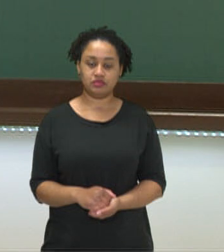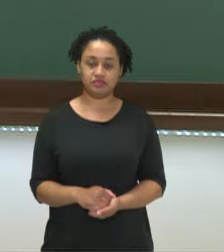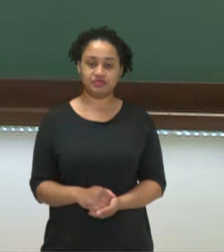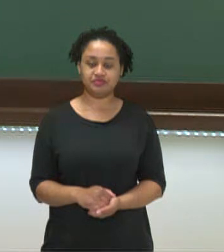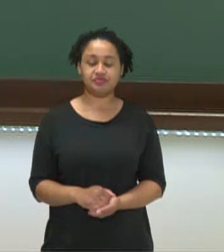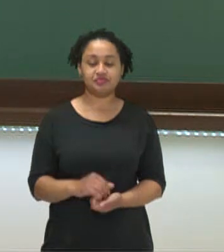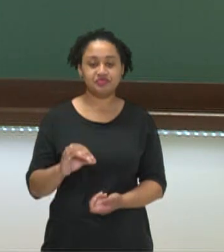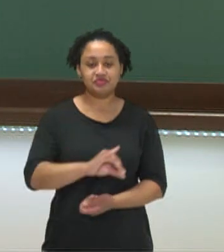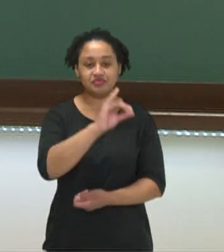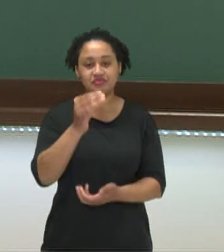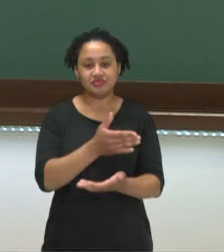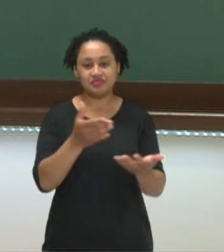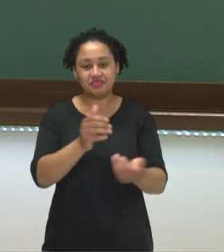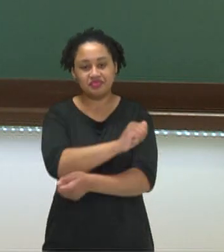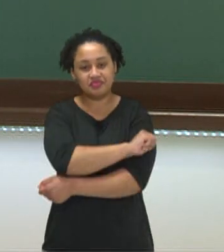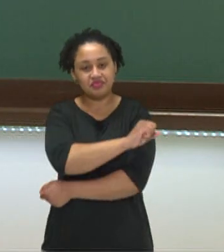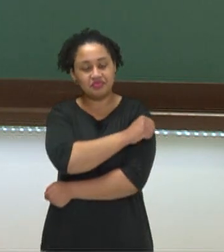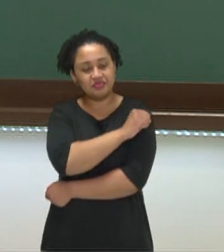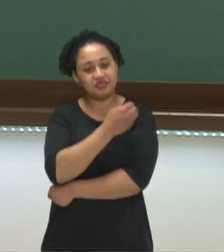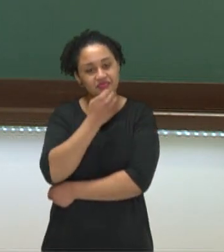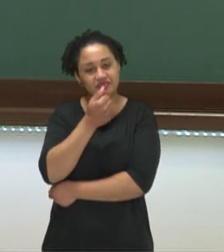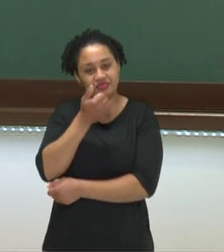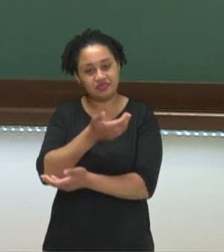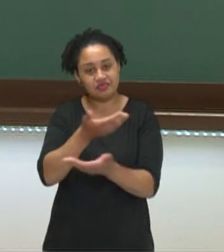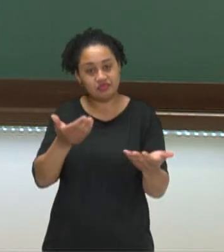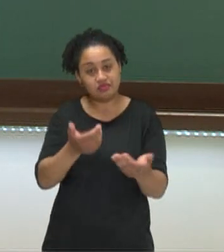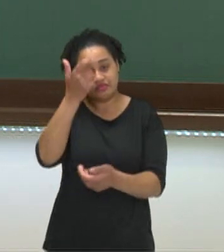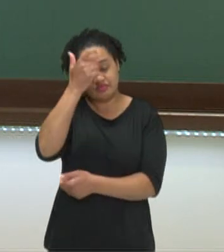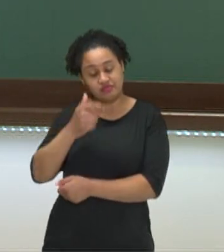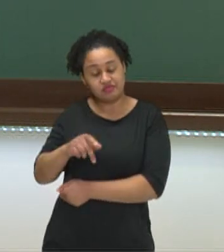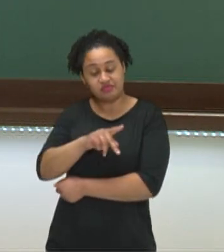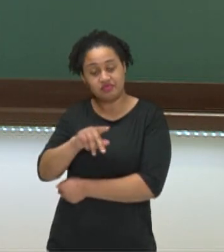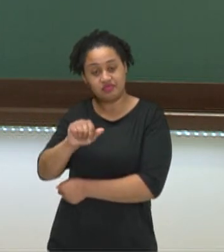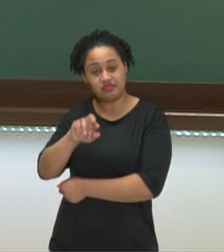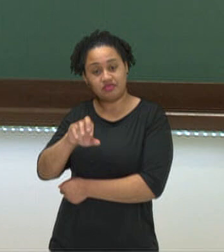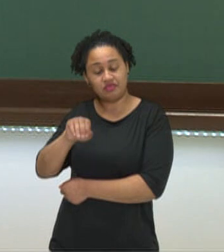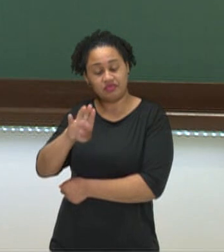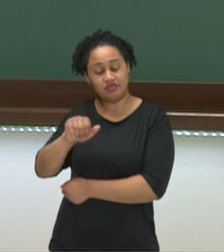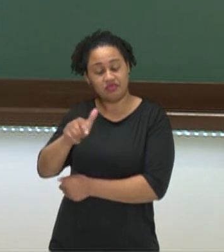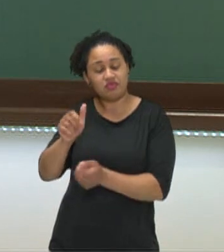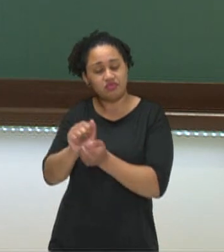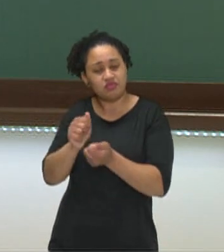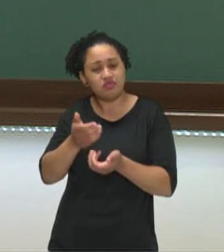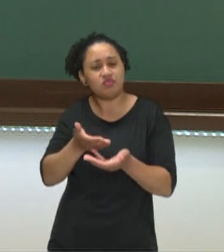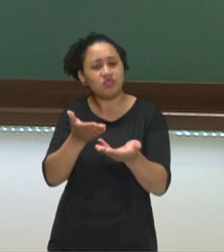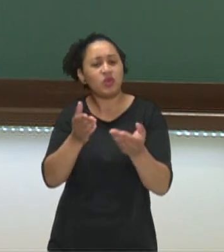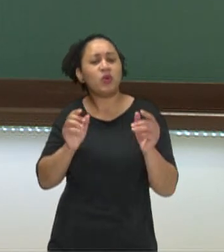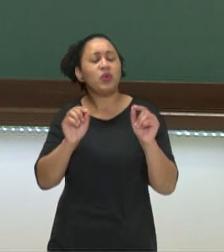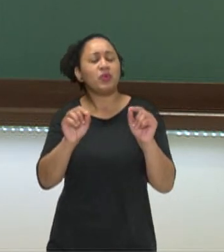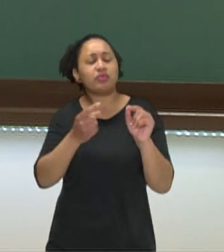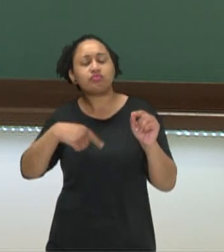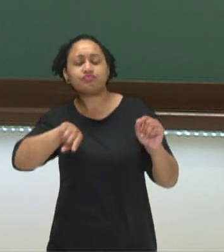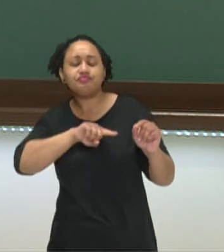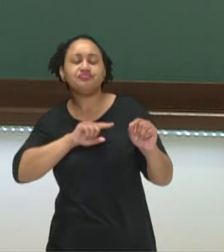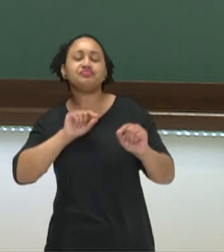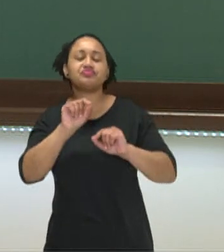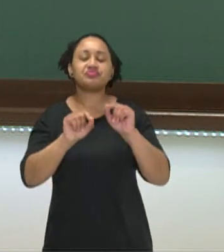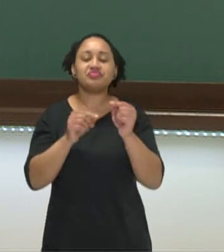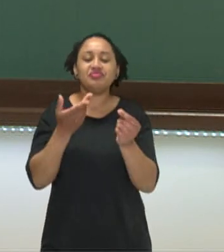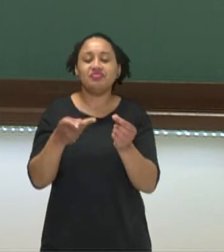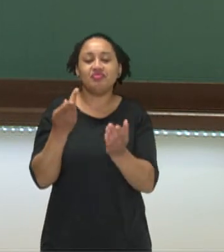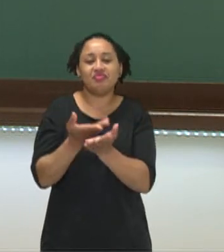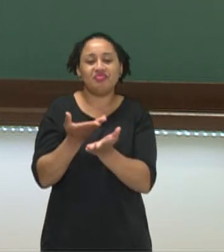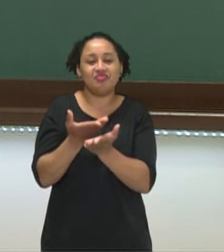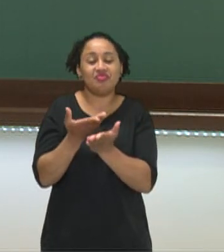Olá, estudantes do 8º ano, tudo bem com vocês? Eu, professora Arabel, e você, vamos trabalhar um pouquinho nesta